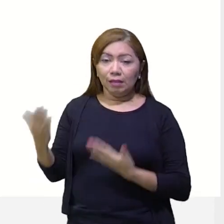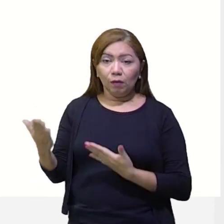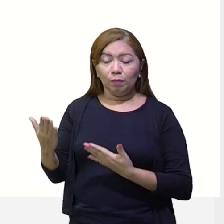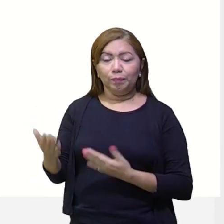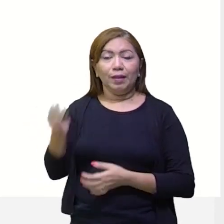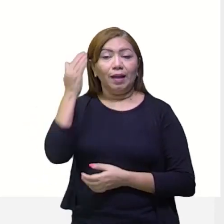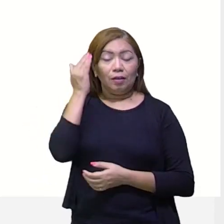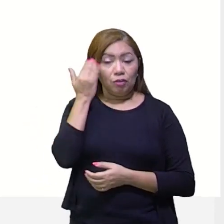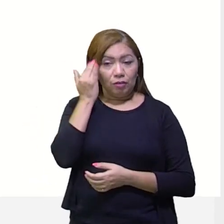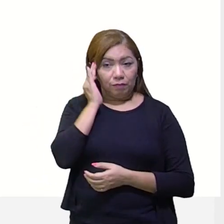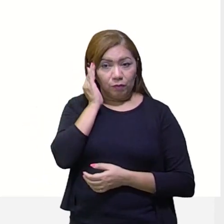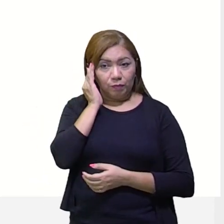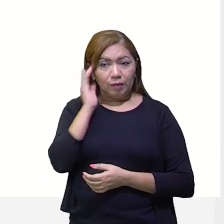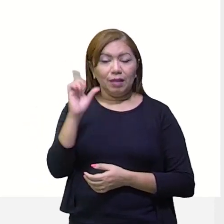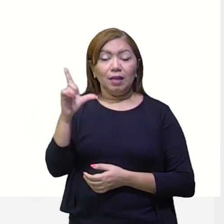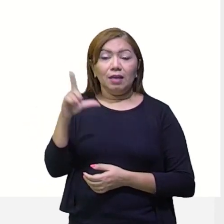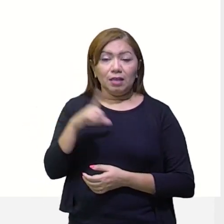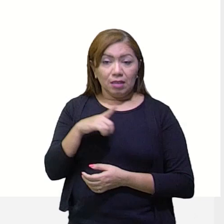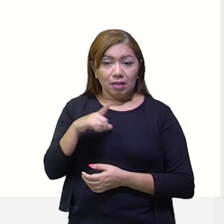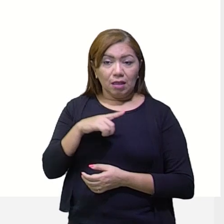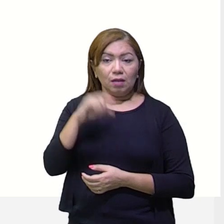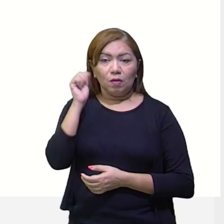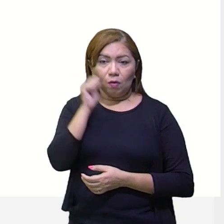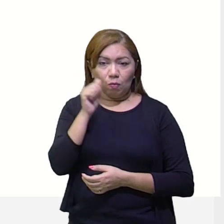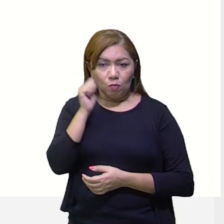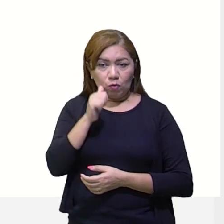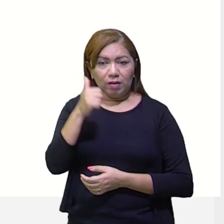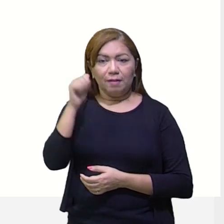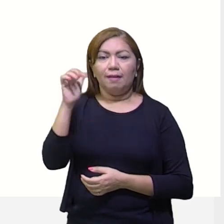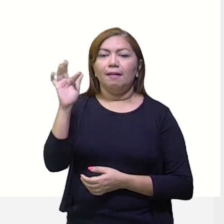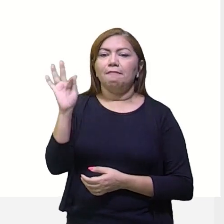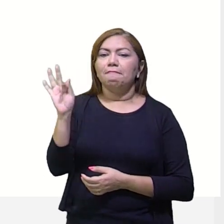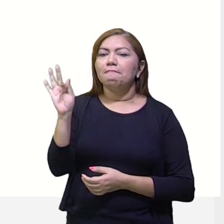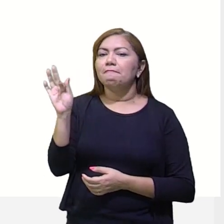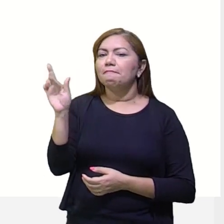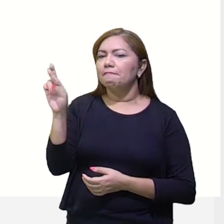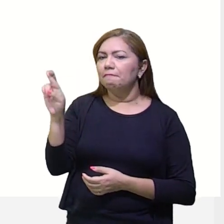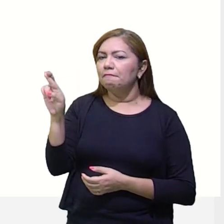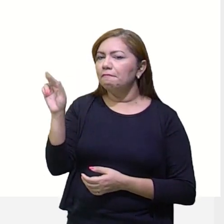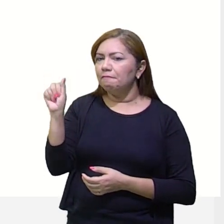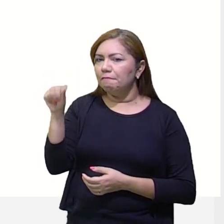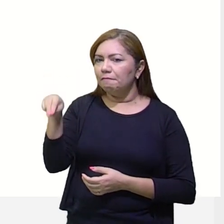a Fran fez o seguinte, né? Ela tinha 135 tucumãs,